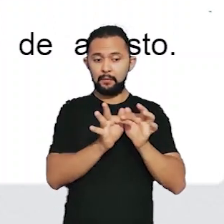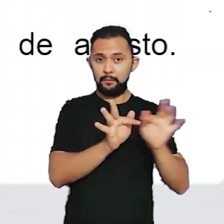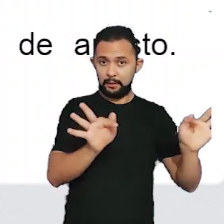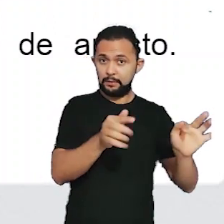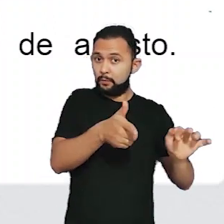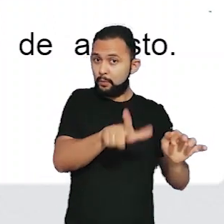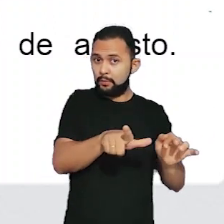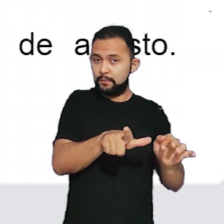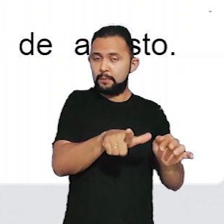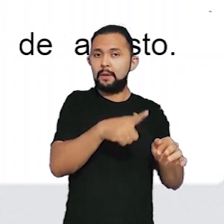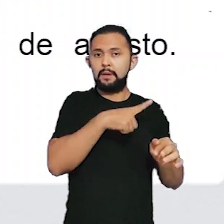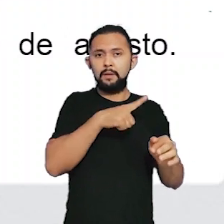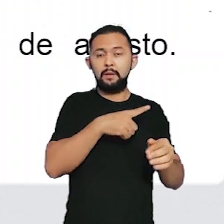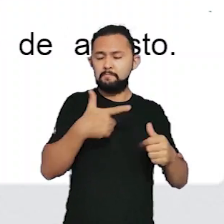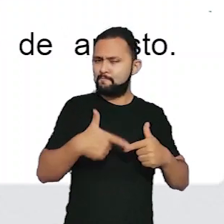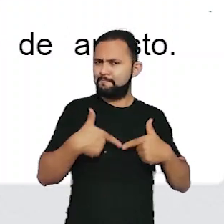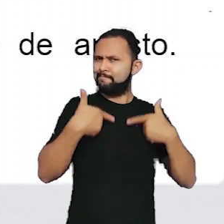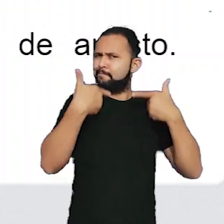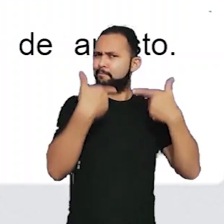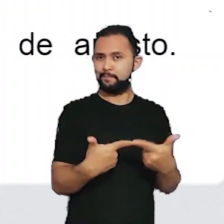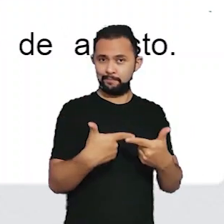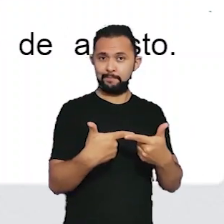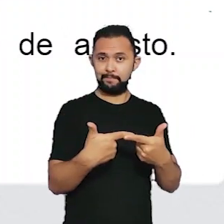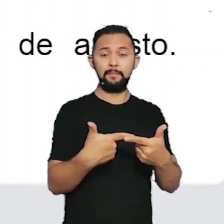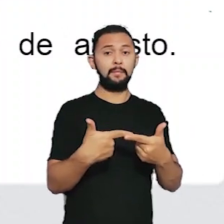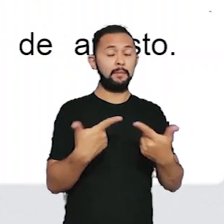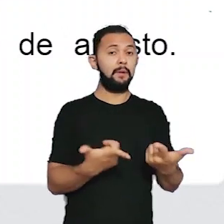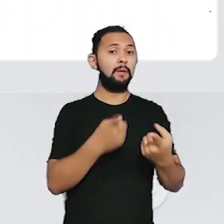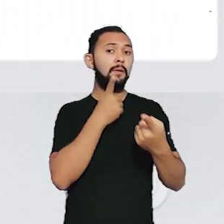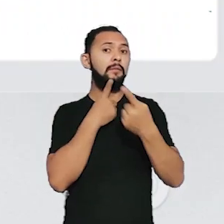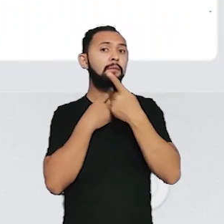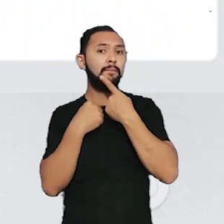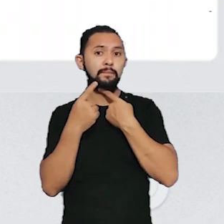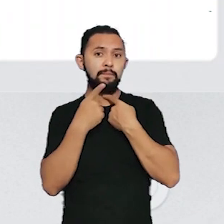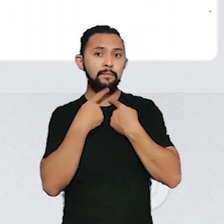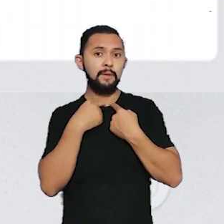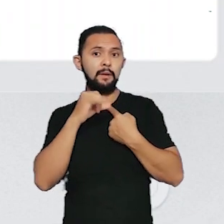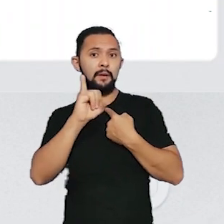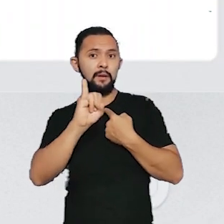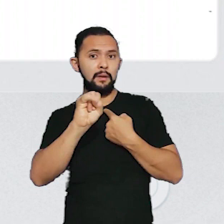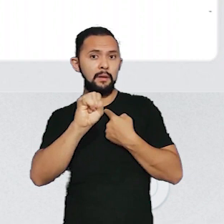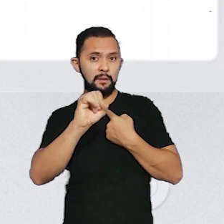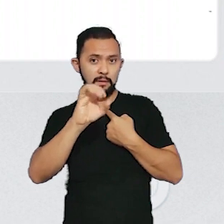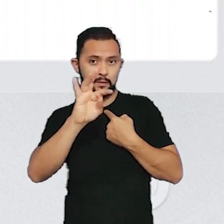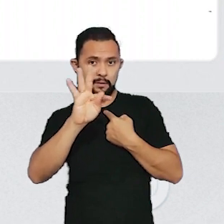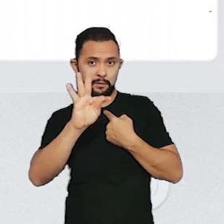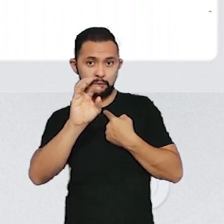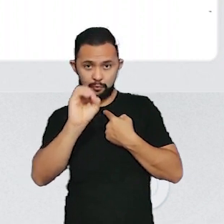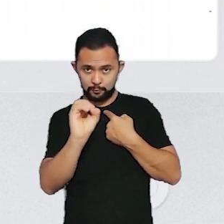A segunda, que tenhas muita sorte. Então, desejo-te isso. Eu consigo